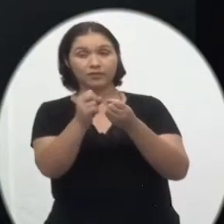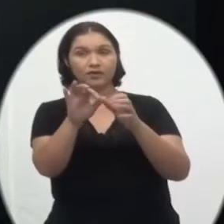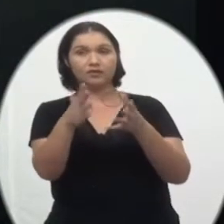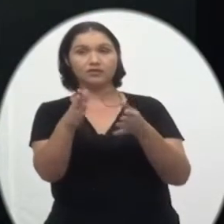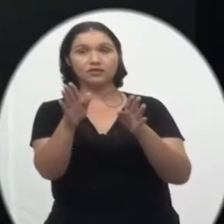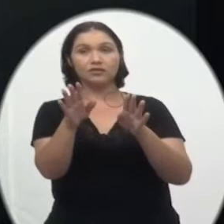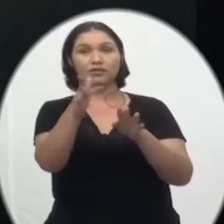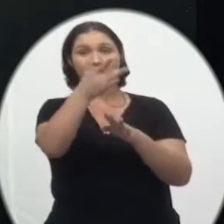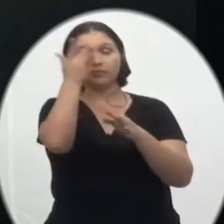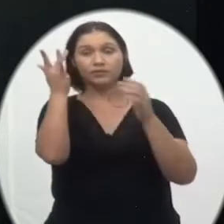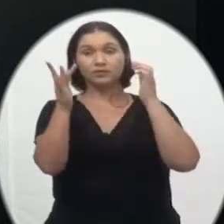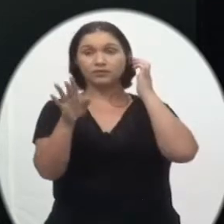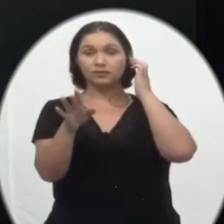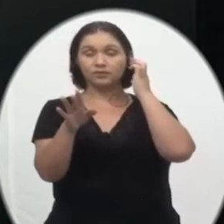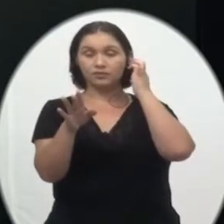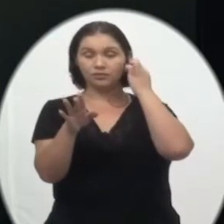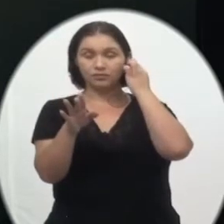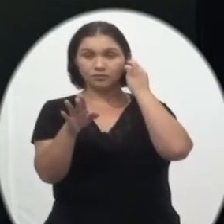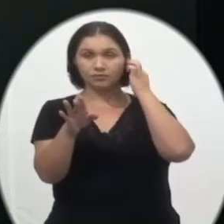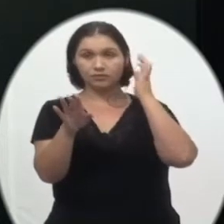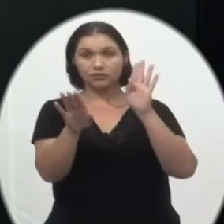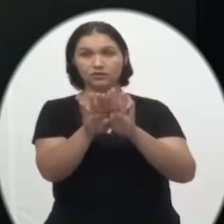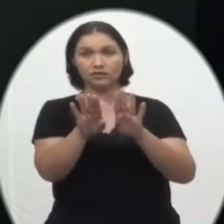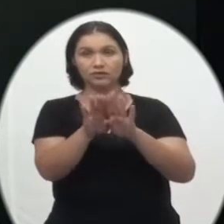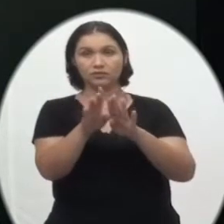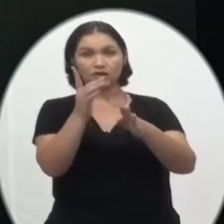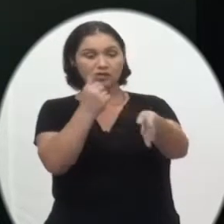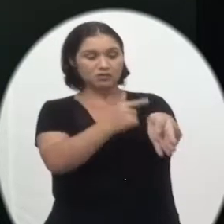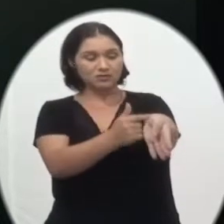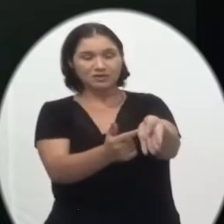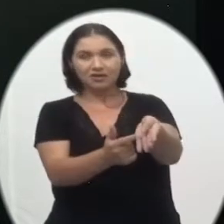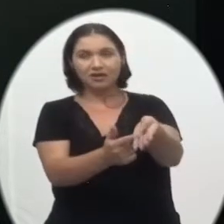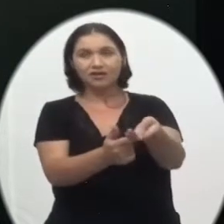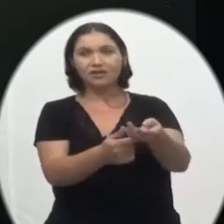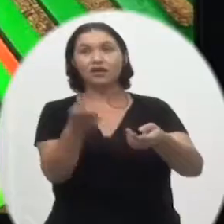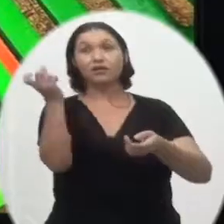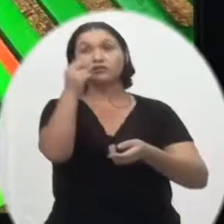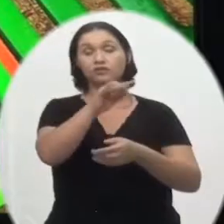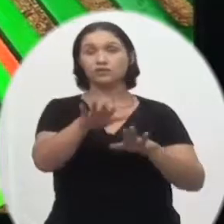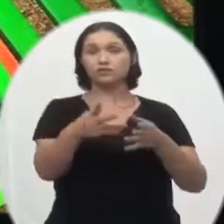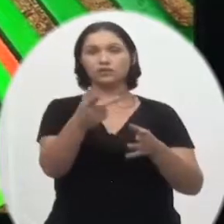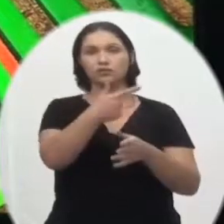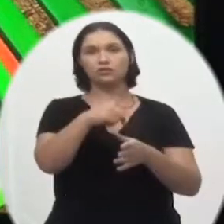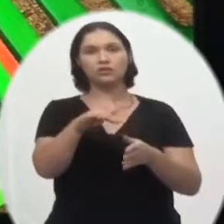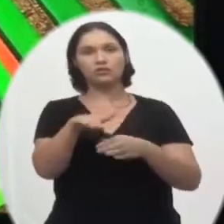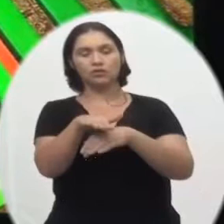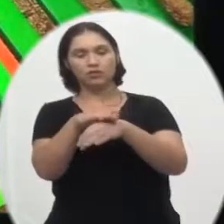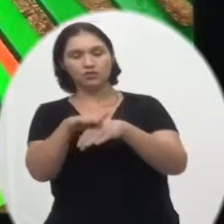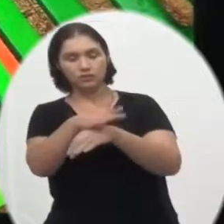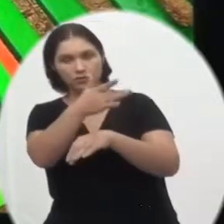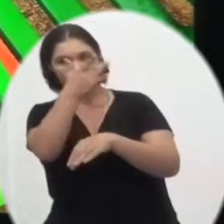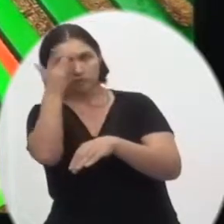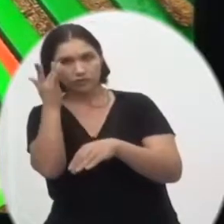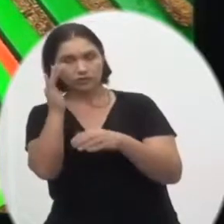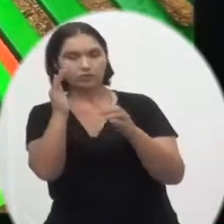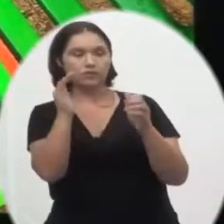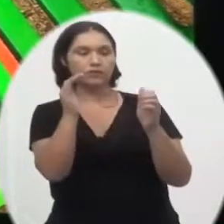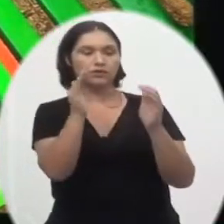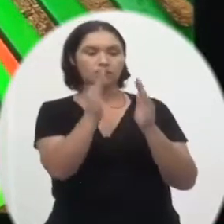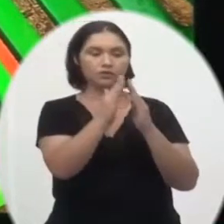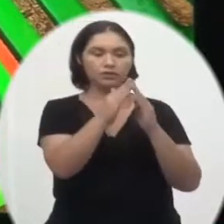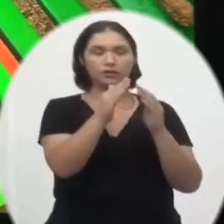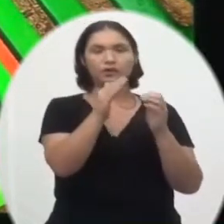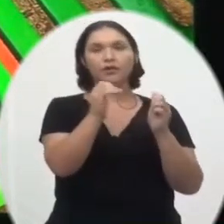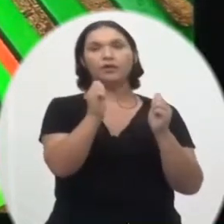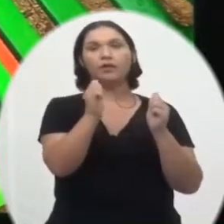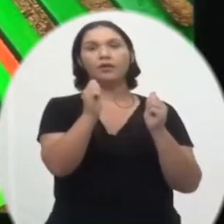lá, ou tire, até a gente conversou com vários moradores em torno lá, pediram para, se não conseguir arrumar,